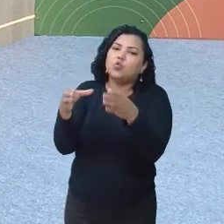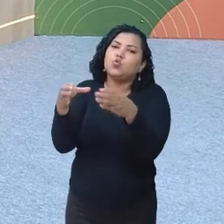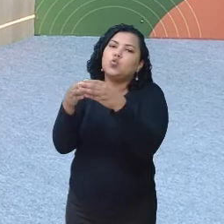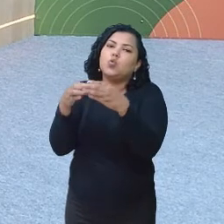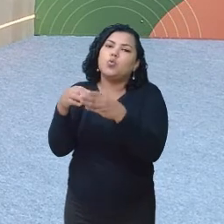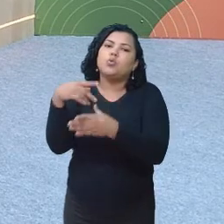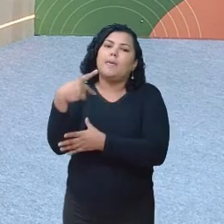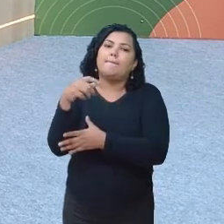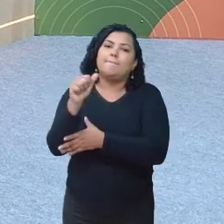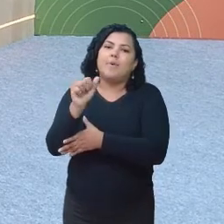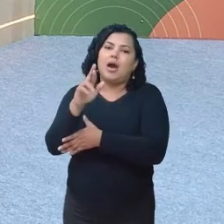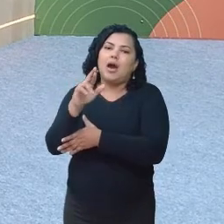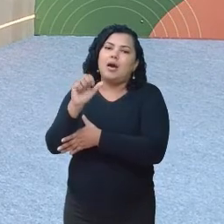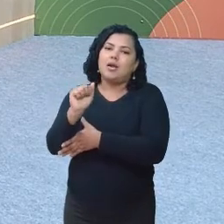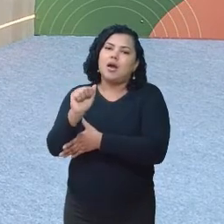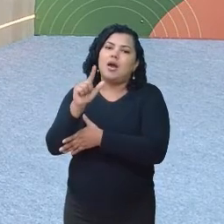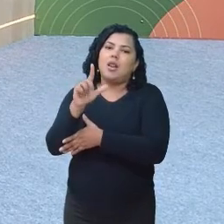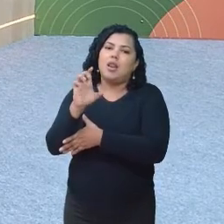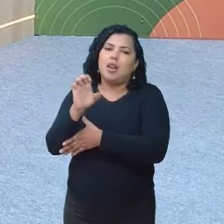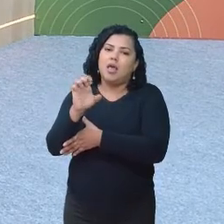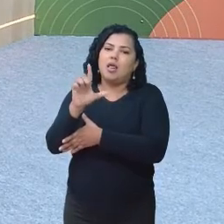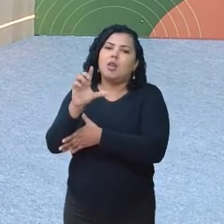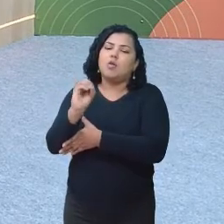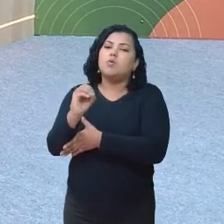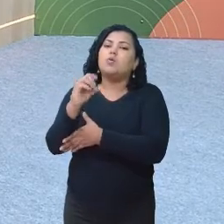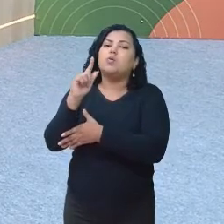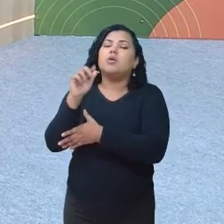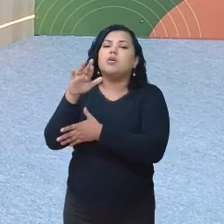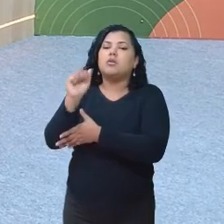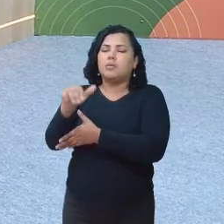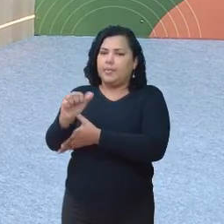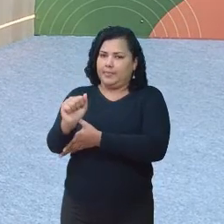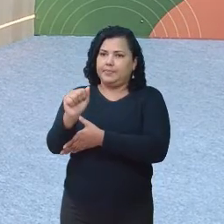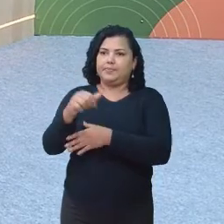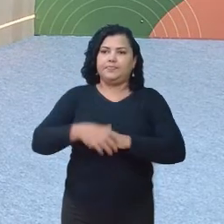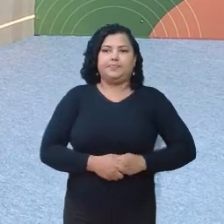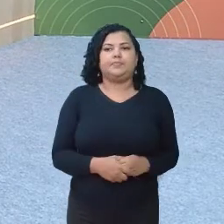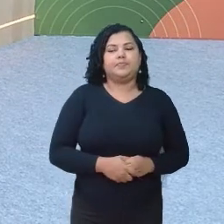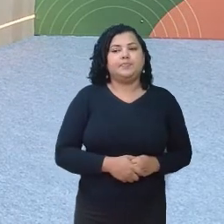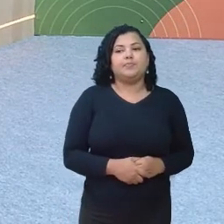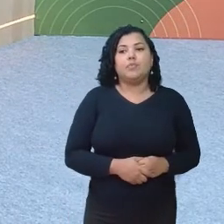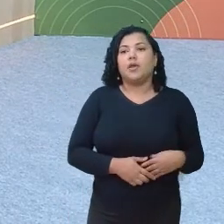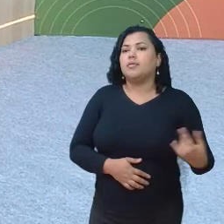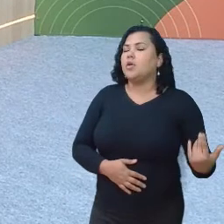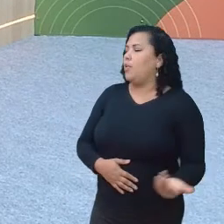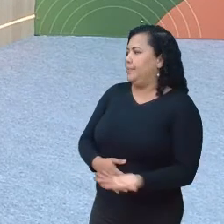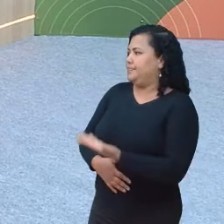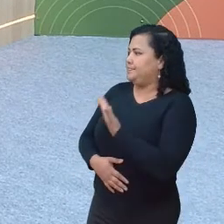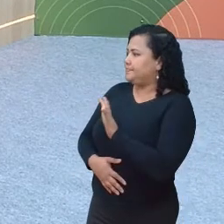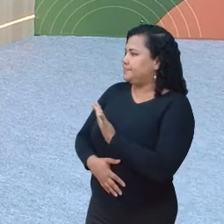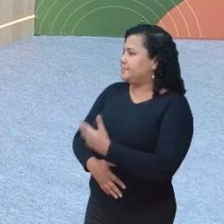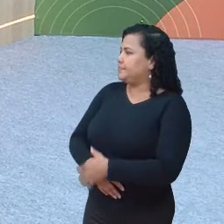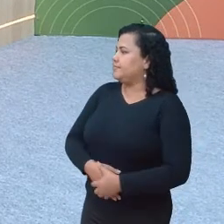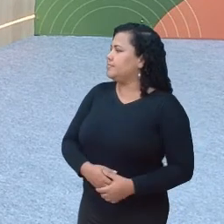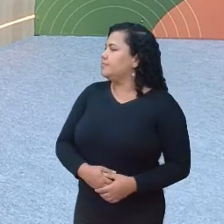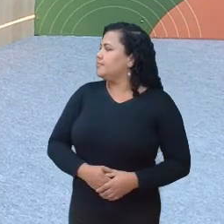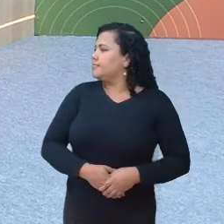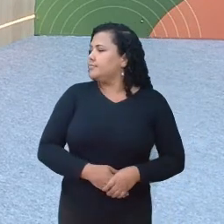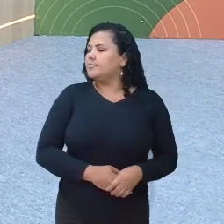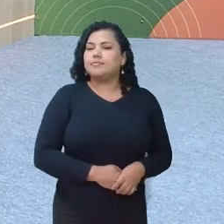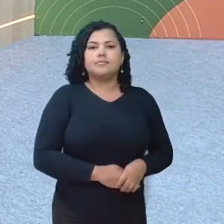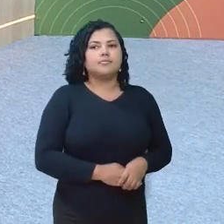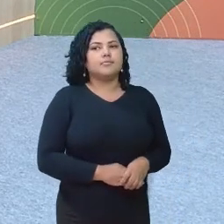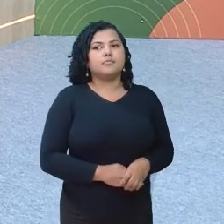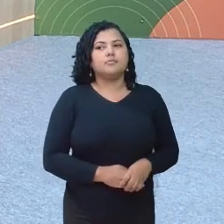paralelogramos e trapézios. Então, o que eu quero mostrar é o seguinte, que dentro do universo de quadriláteros que vão receber a